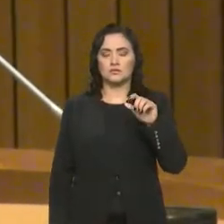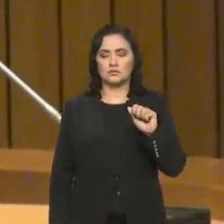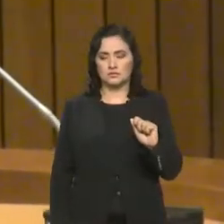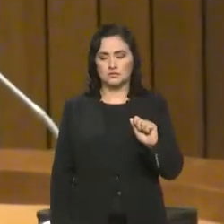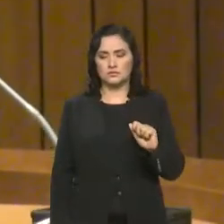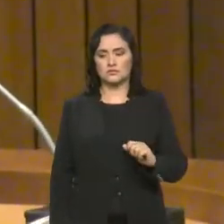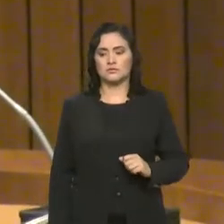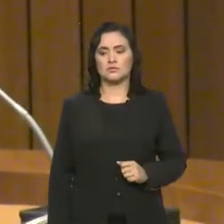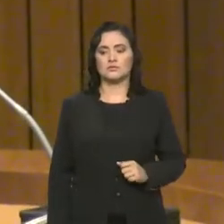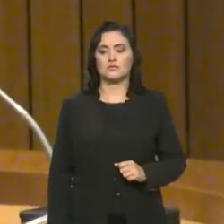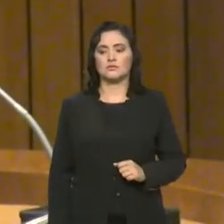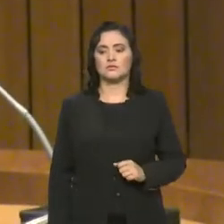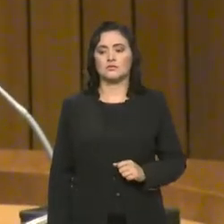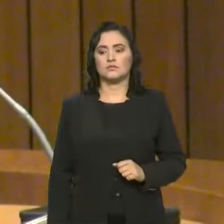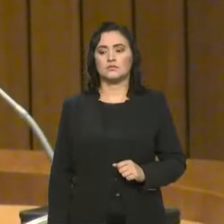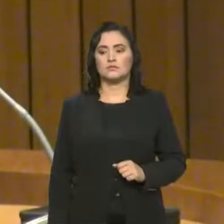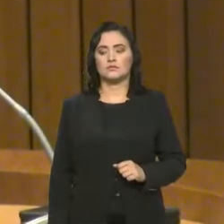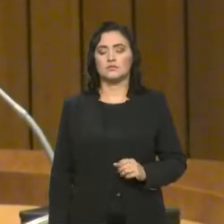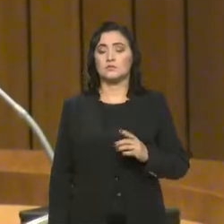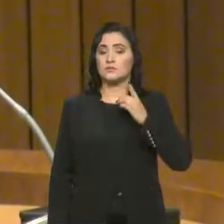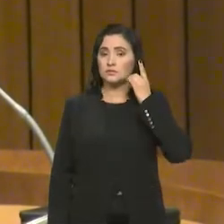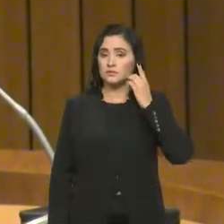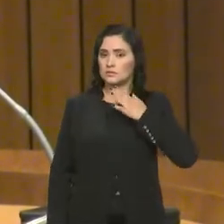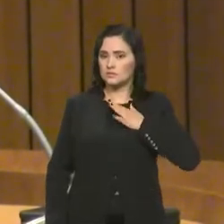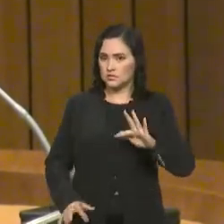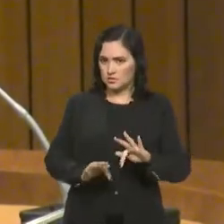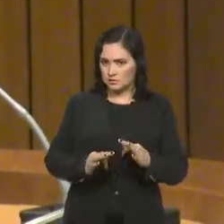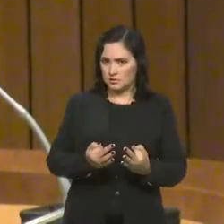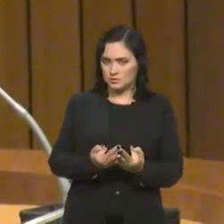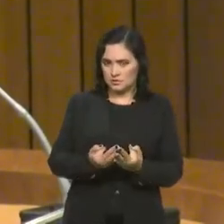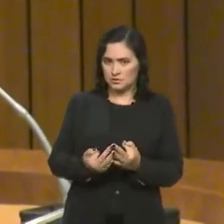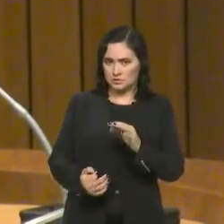deputado meu parente Ali Soares,